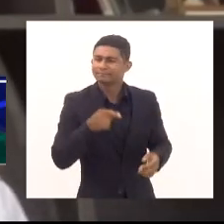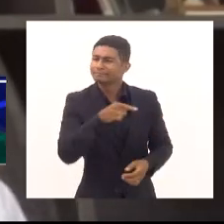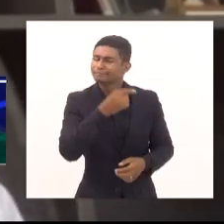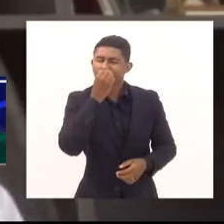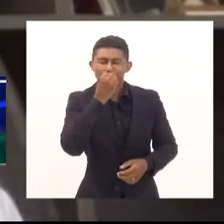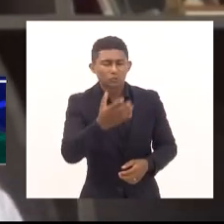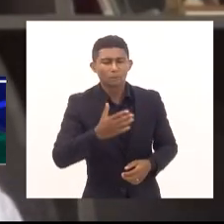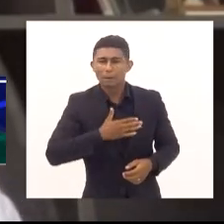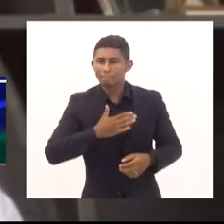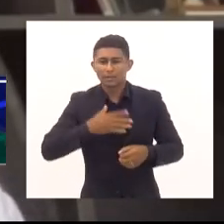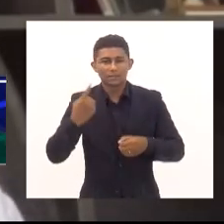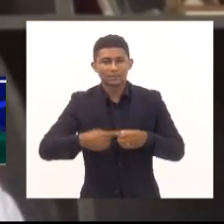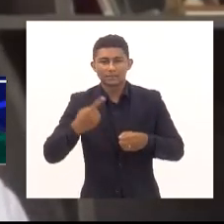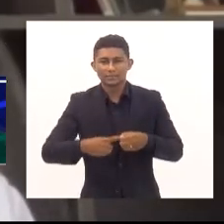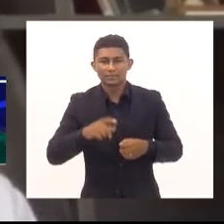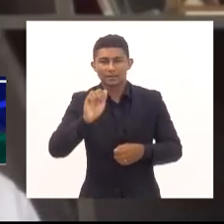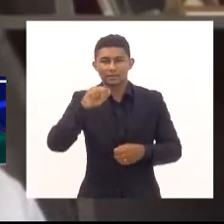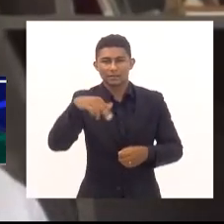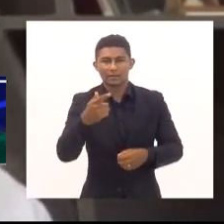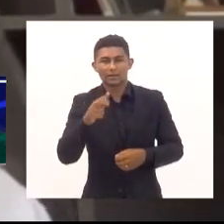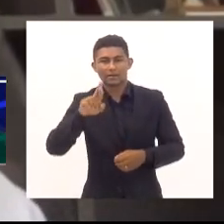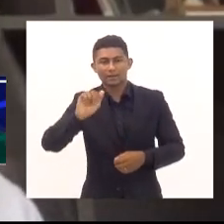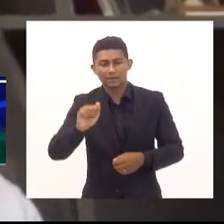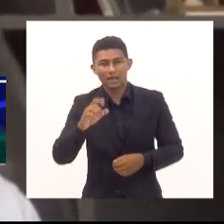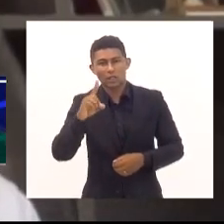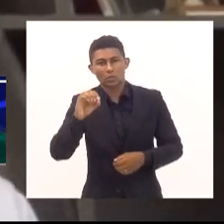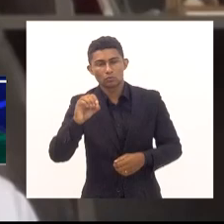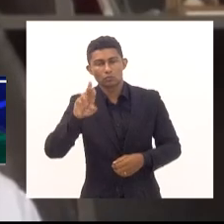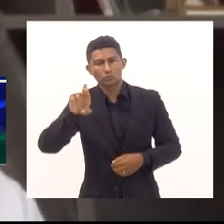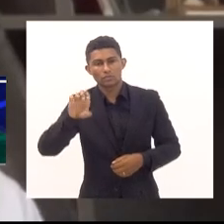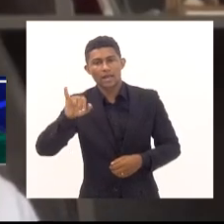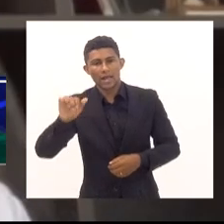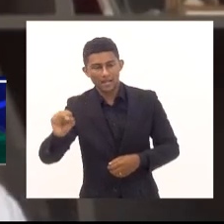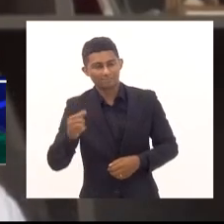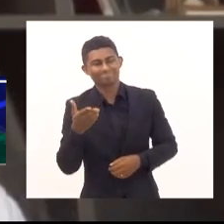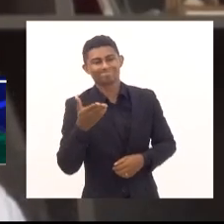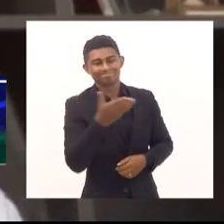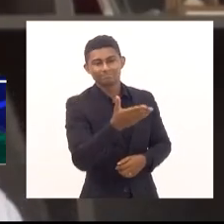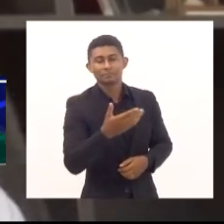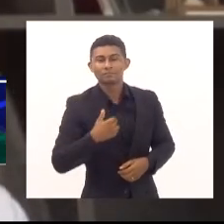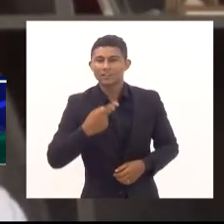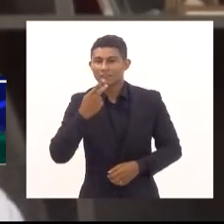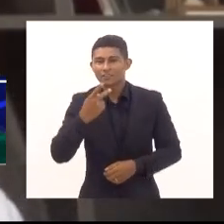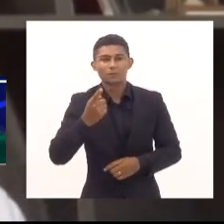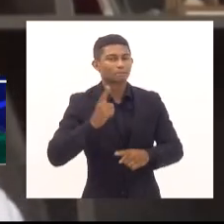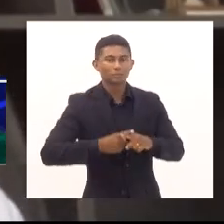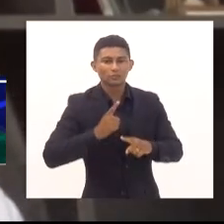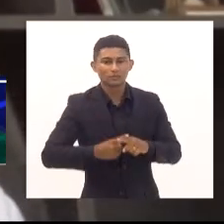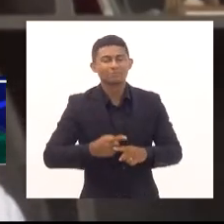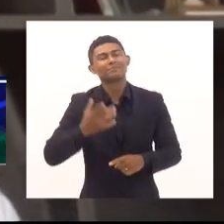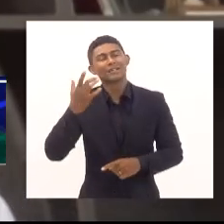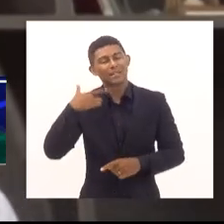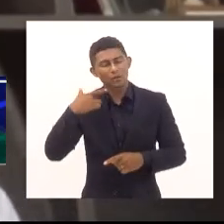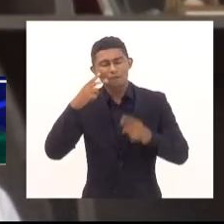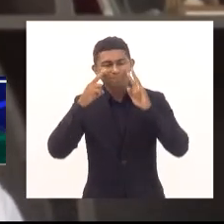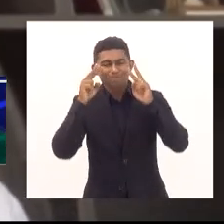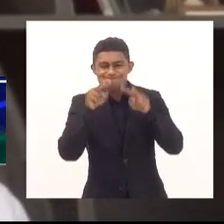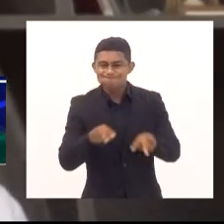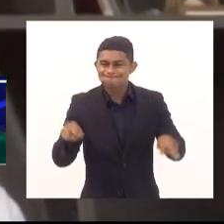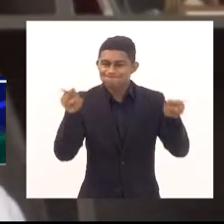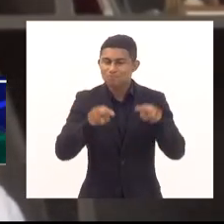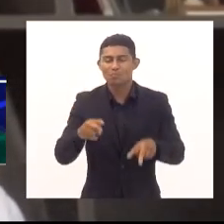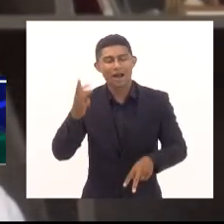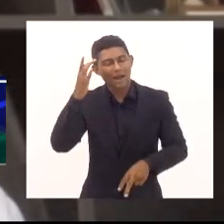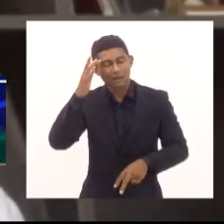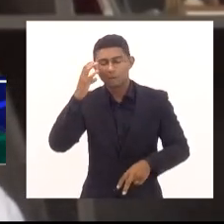no meu município, em Angra dos Reis. Então, assim, eu abro essa aspas para dizer que vejo isso com muito bons olhos,